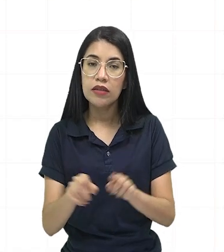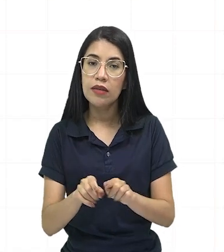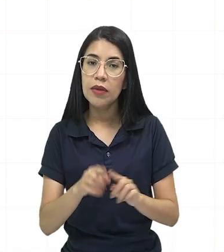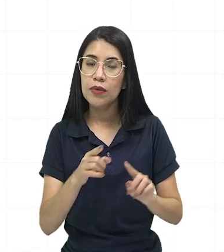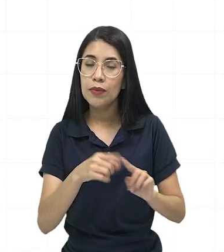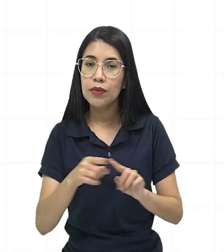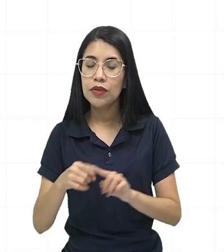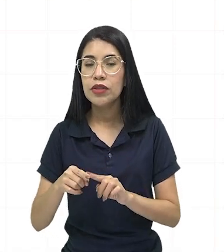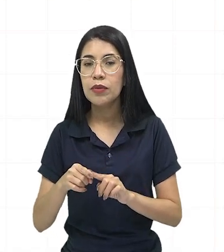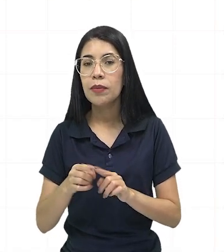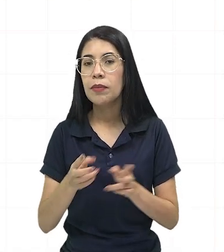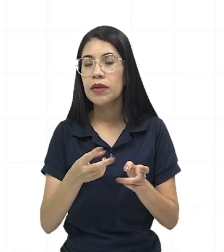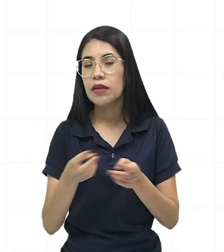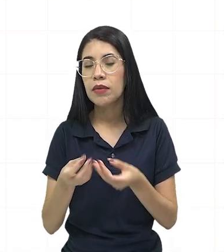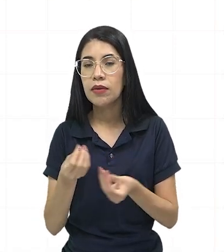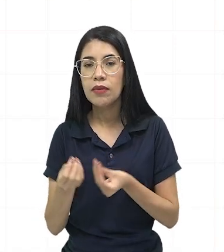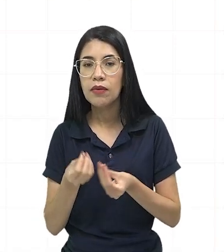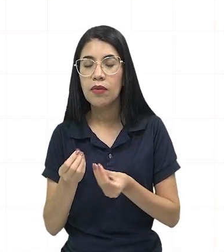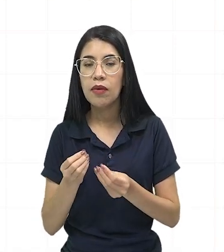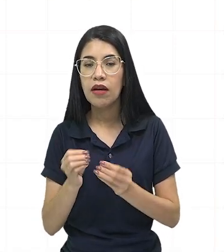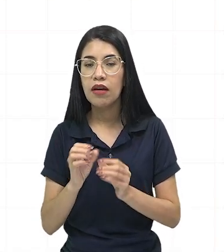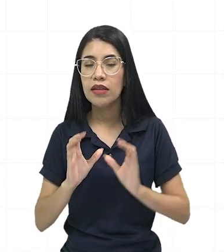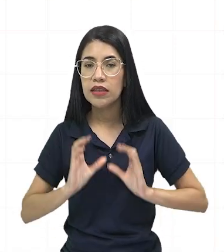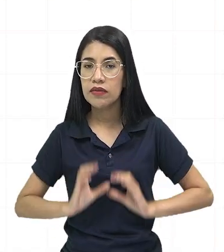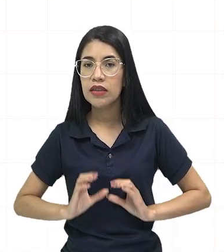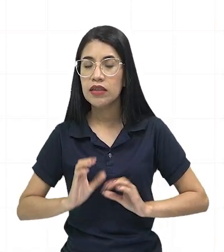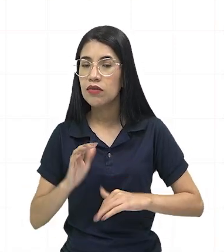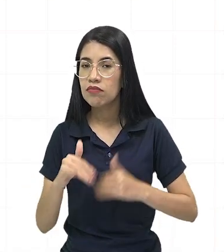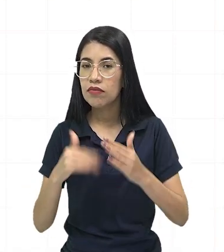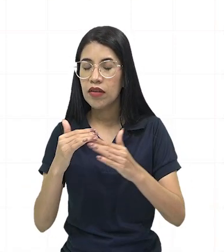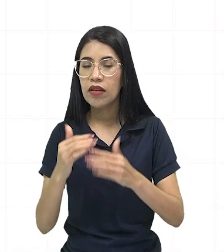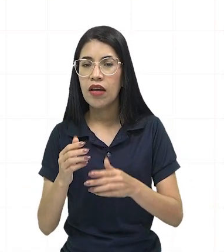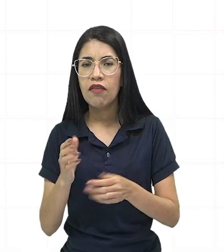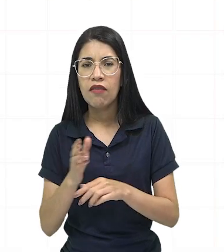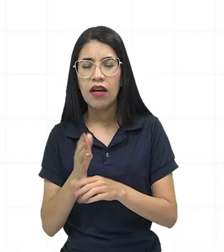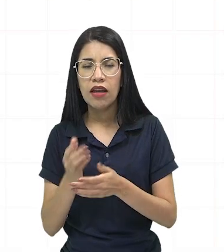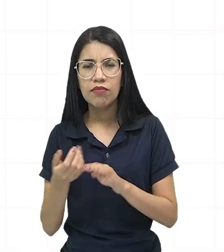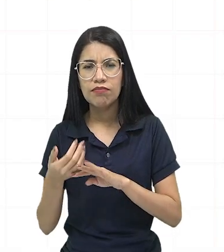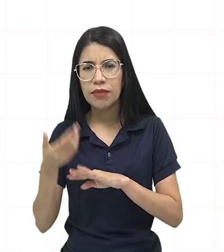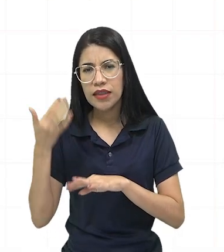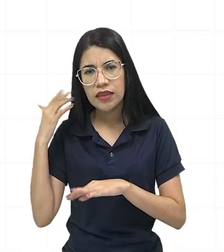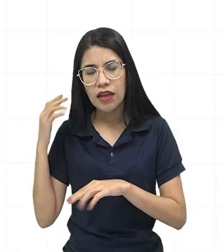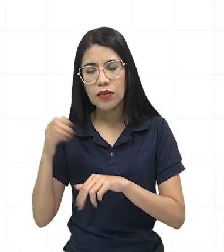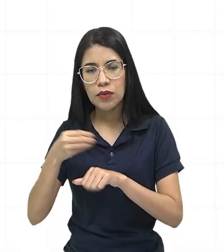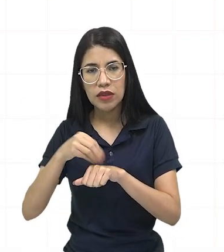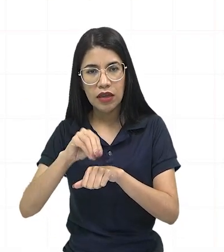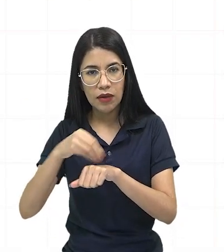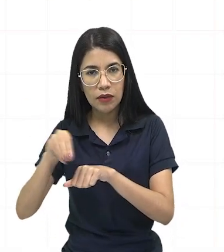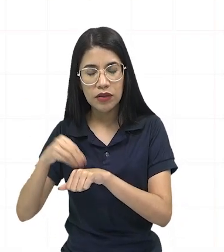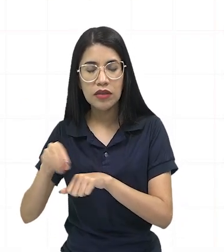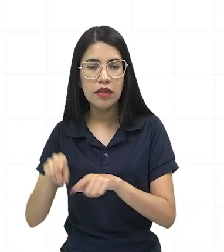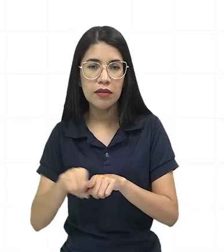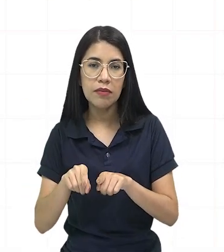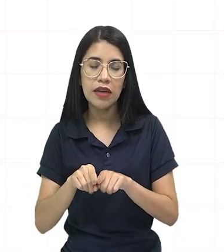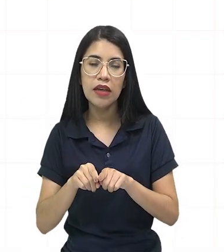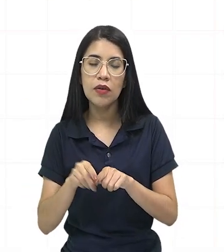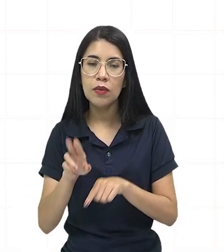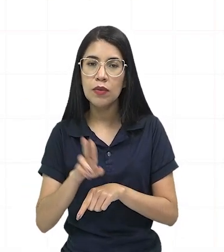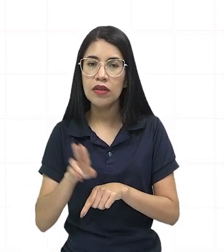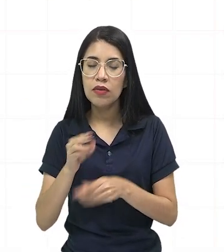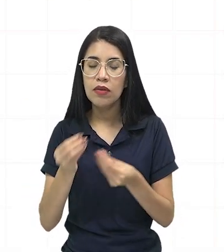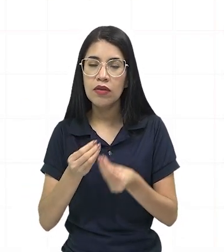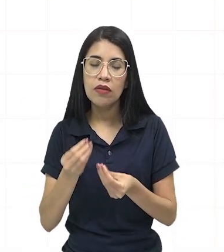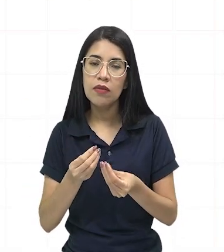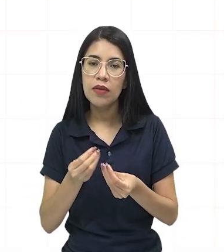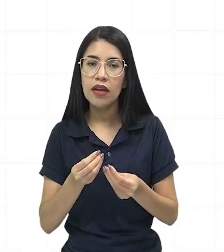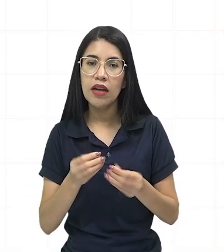você medir o grau de desenvolvimento de uma civilização. Por muito tempo, os arqueólogos usaram isso como forma de verificar. Então, ou seja, quanto mais